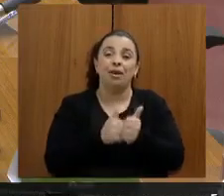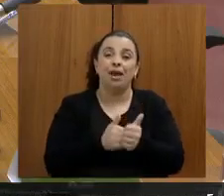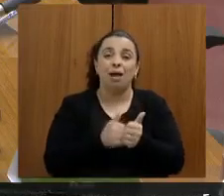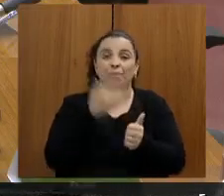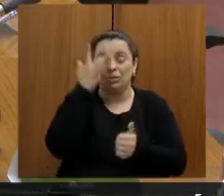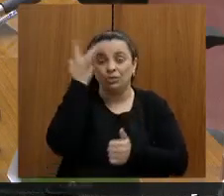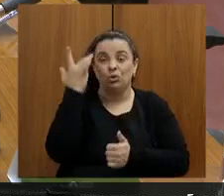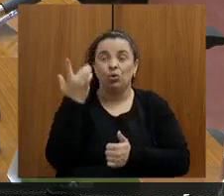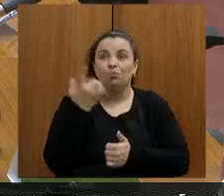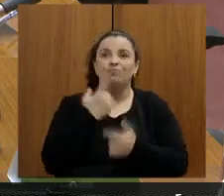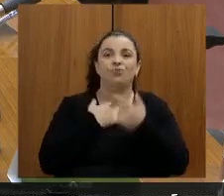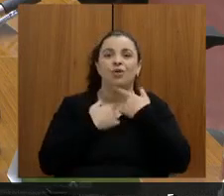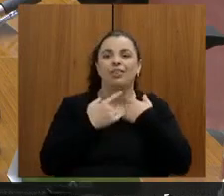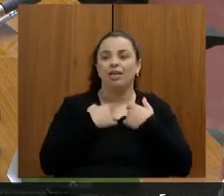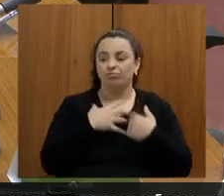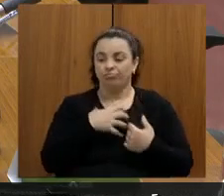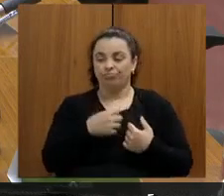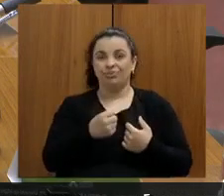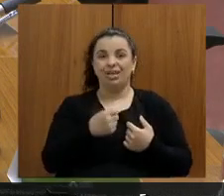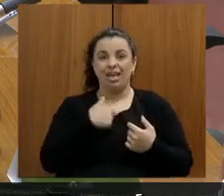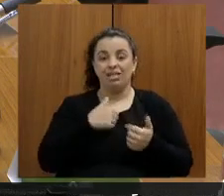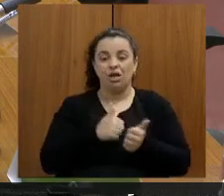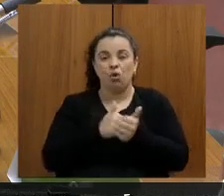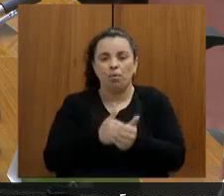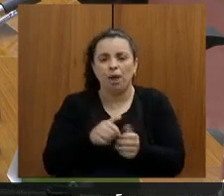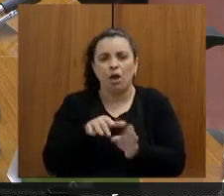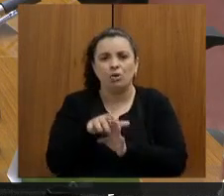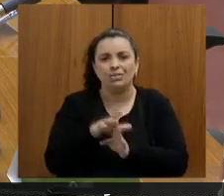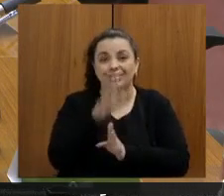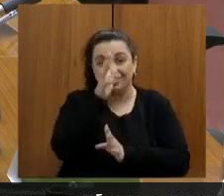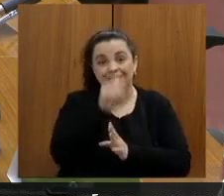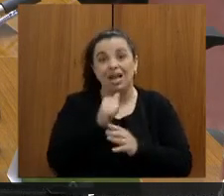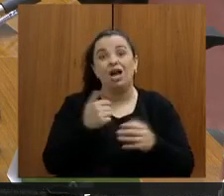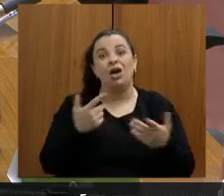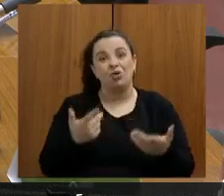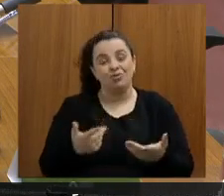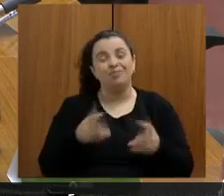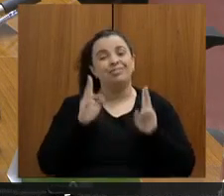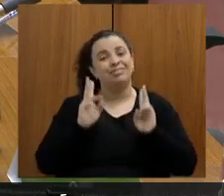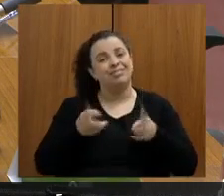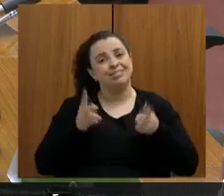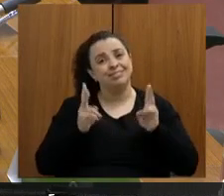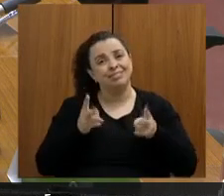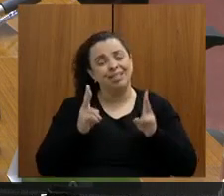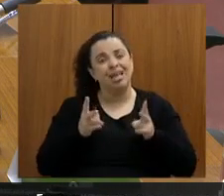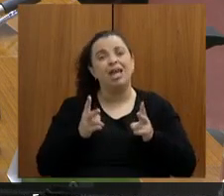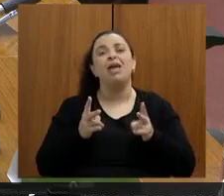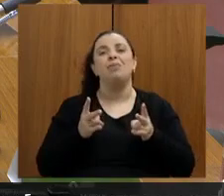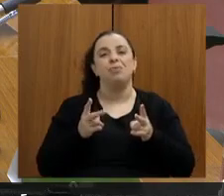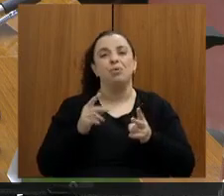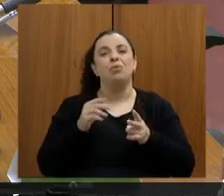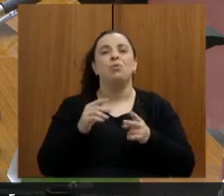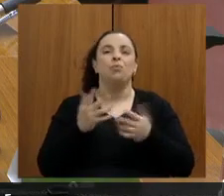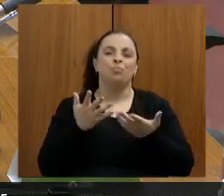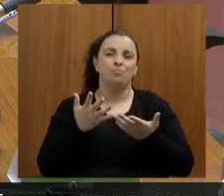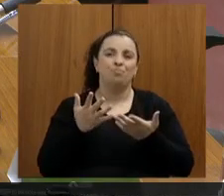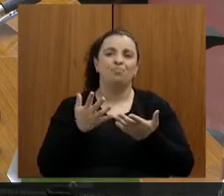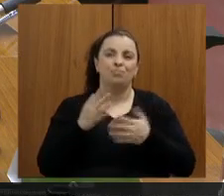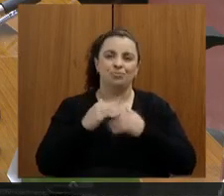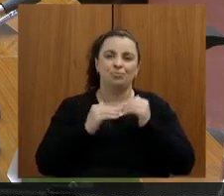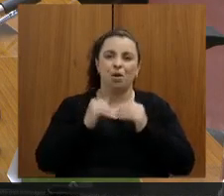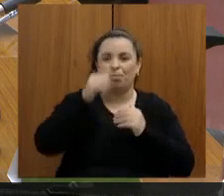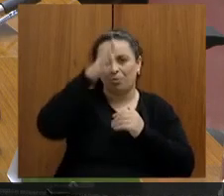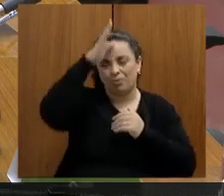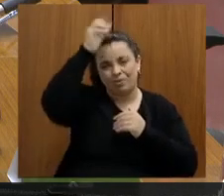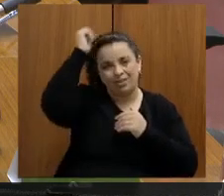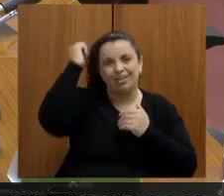de suicídios as nossas bombeiros nosso bombeiros permanentemente em contato com isso sem a possibilidade